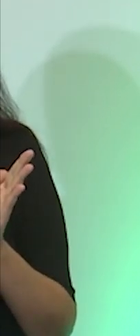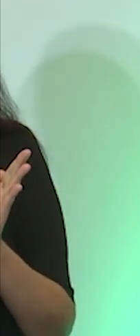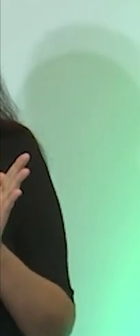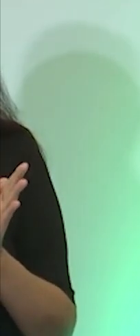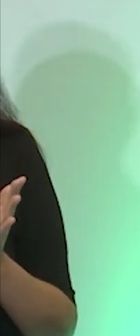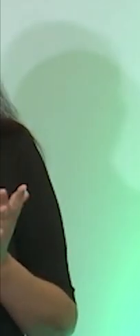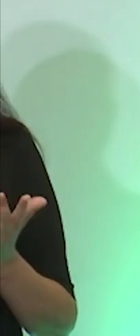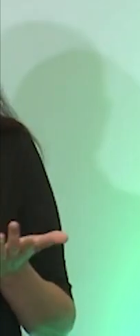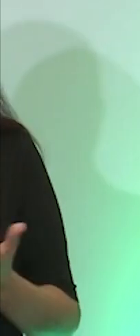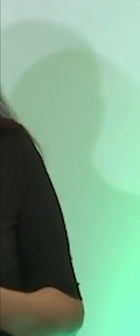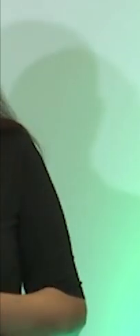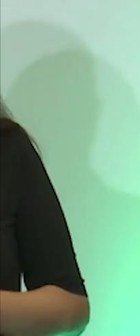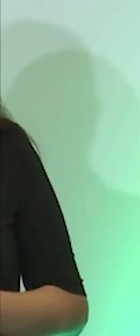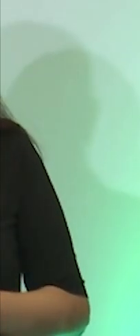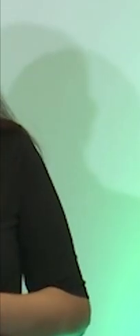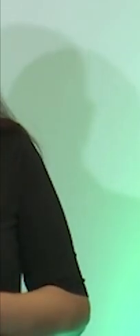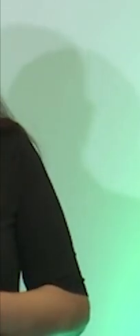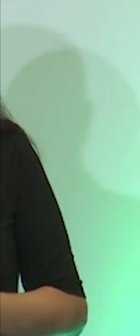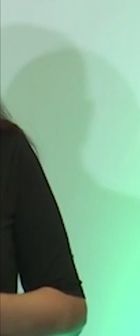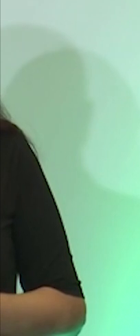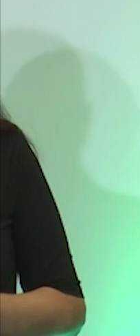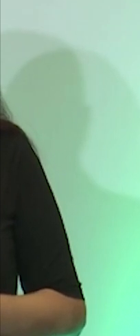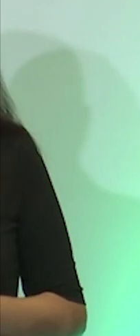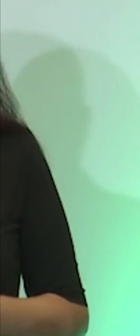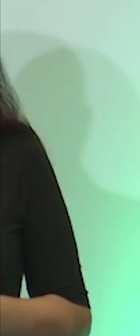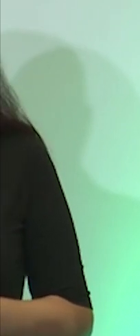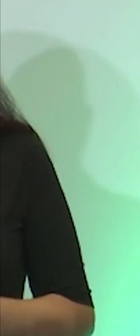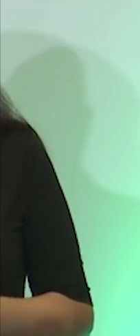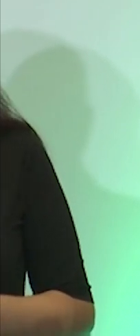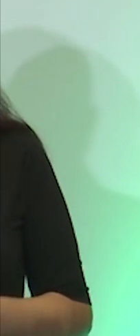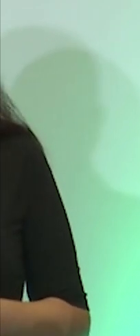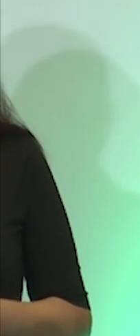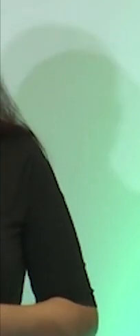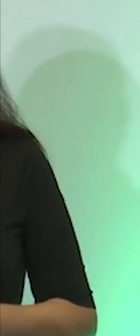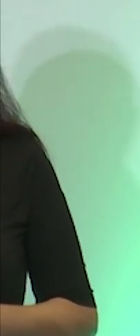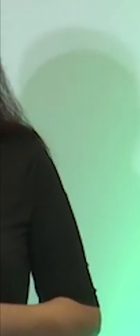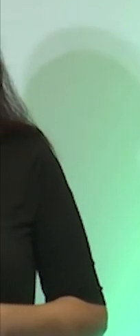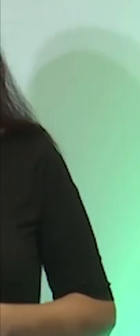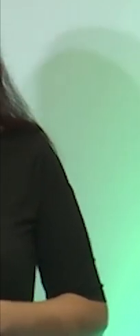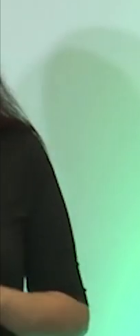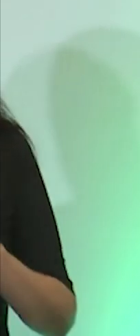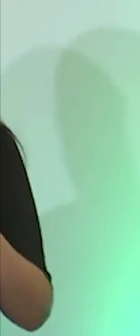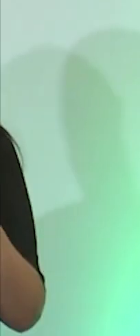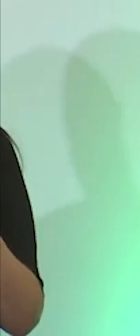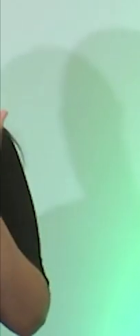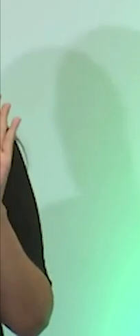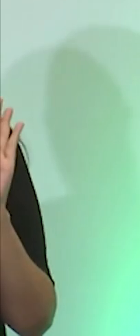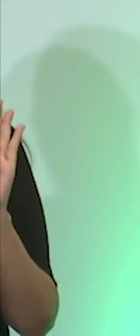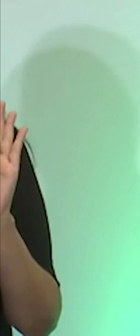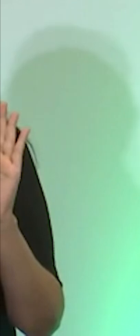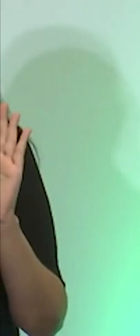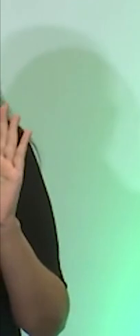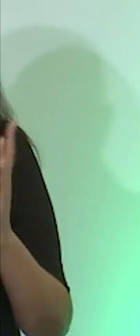que é conhecido que tenha sido realizado no nosso país. É um programa que abrange